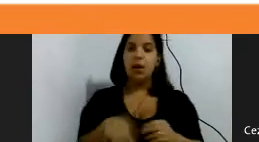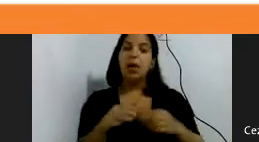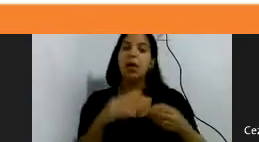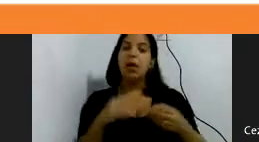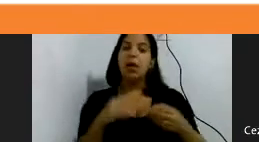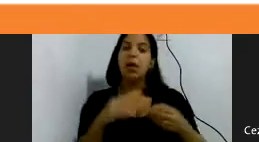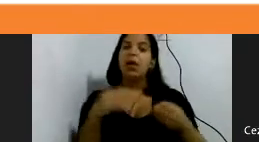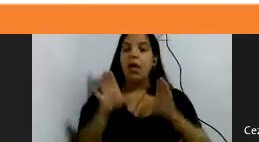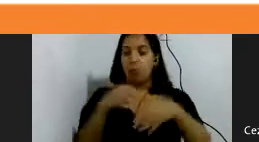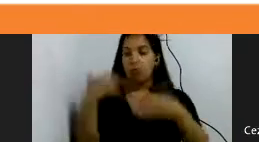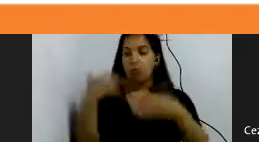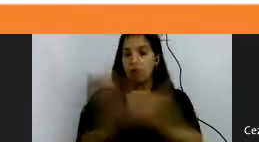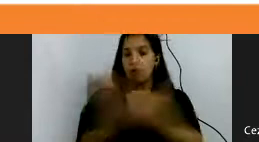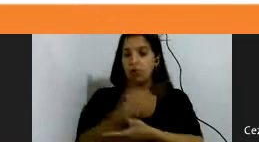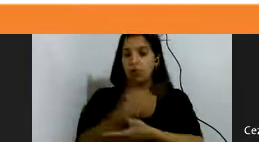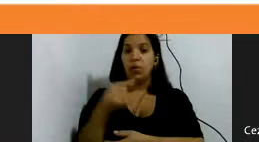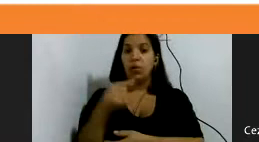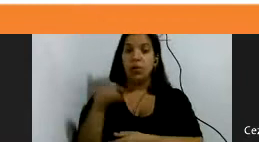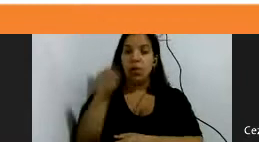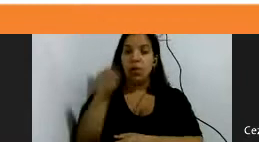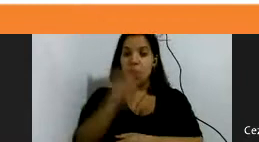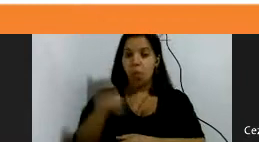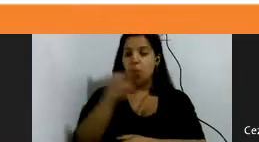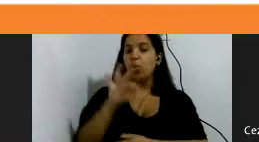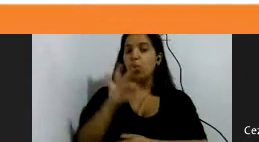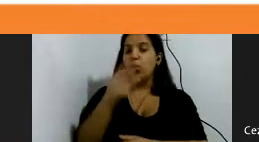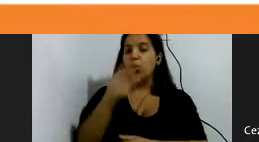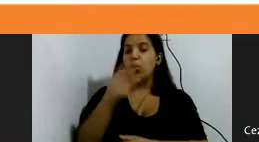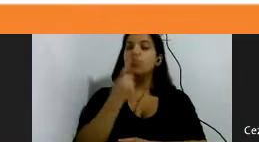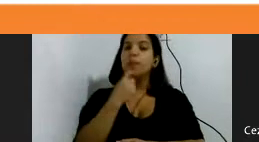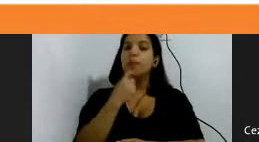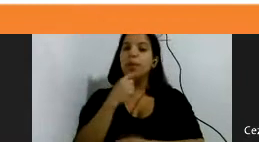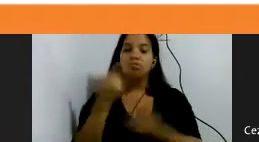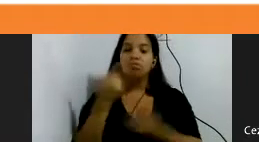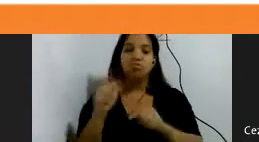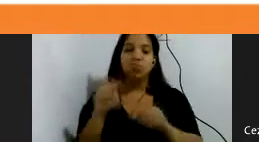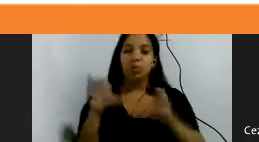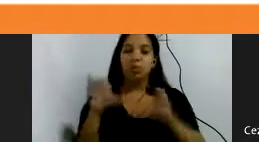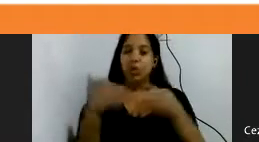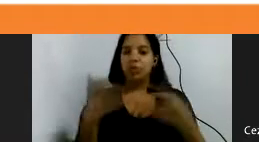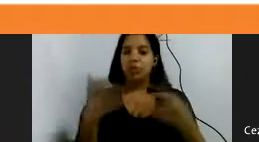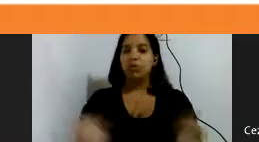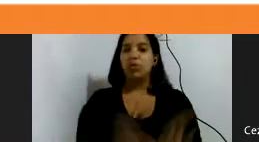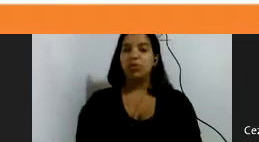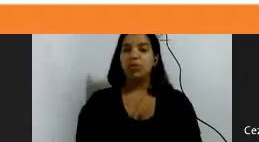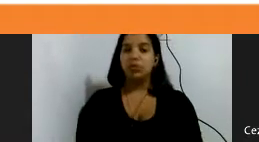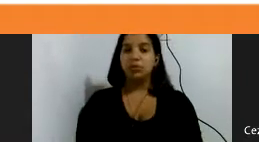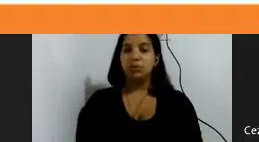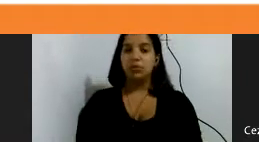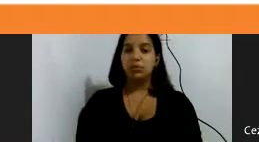tem aglutinação, e o pocinho todo vermelho é que a gente não tem aglutinação.